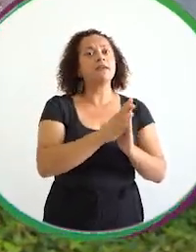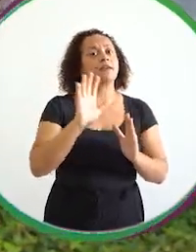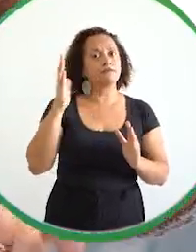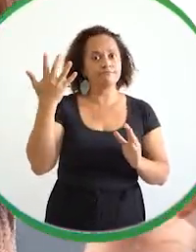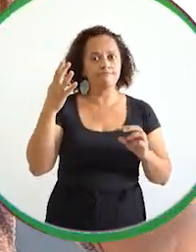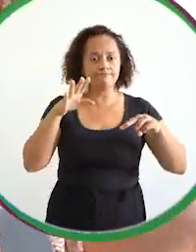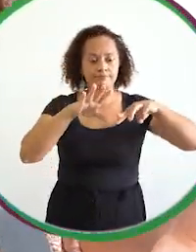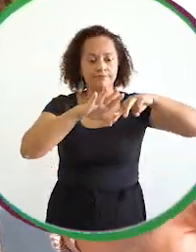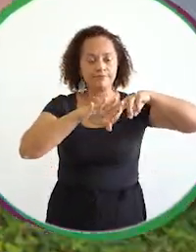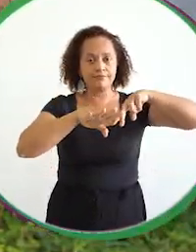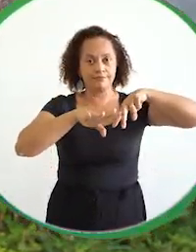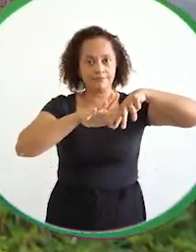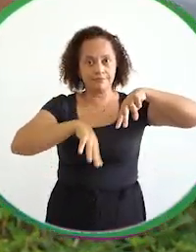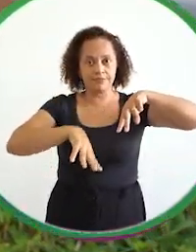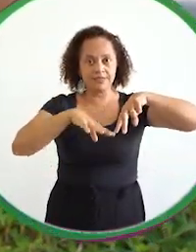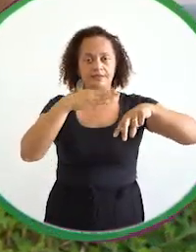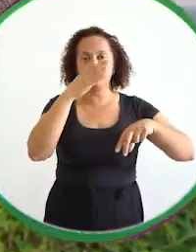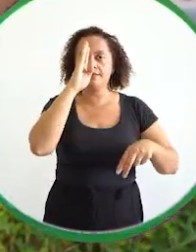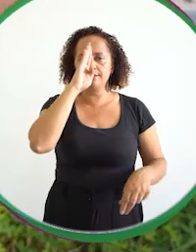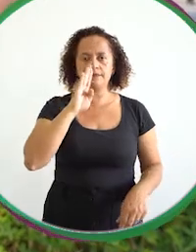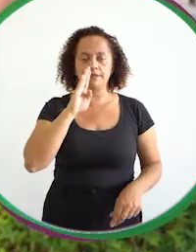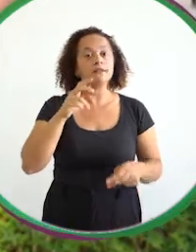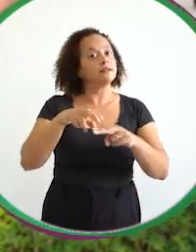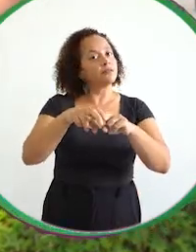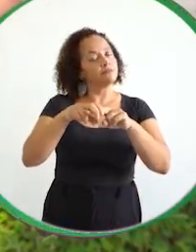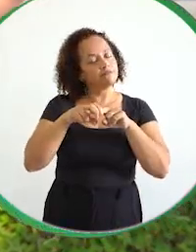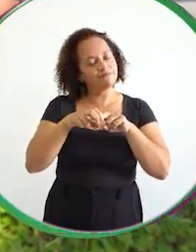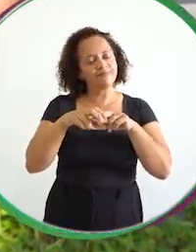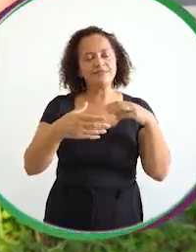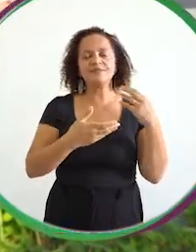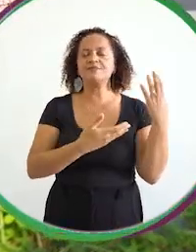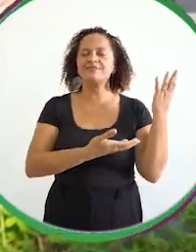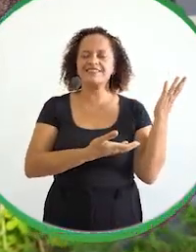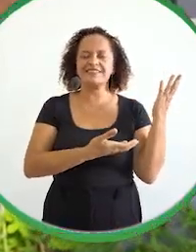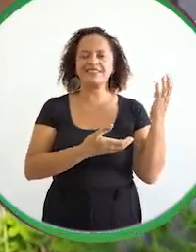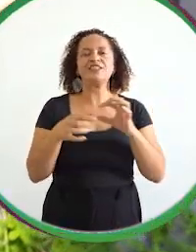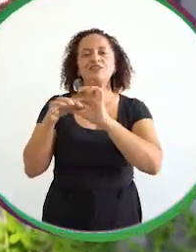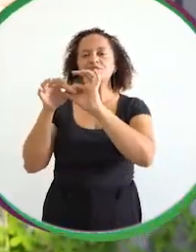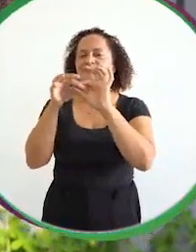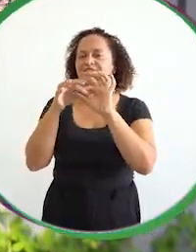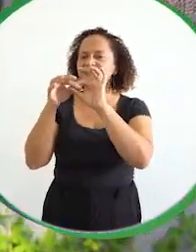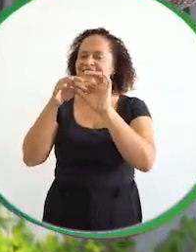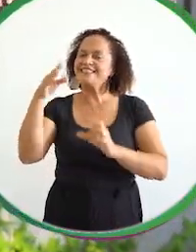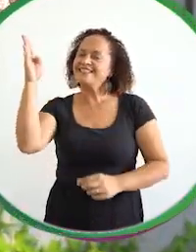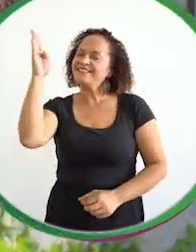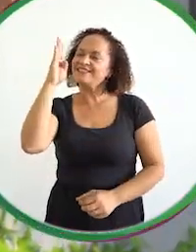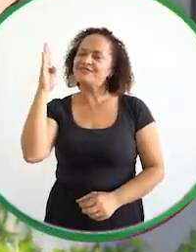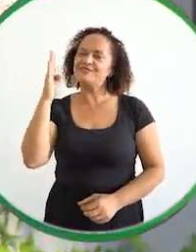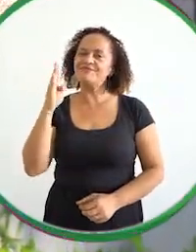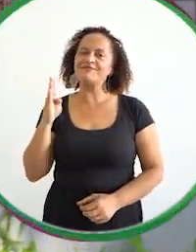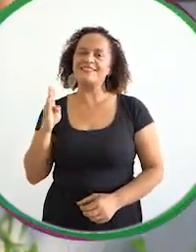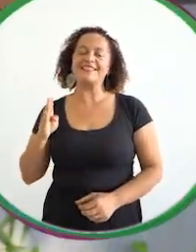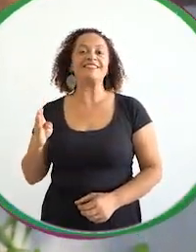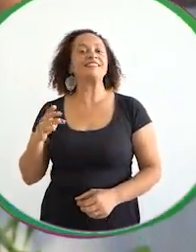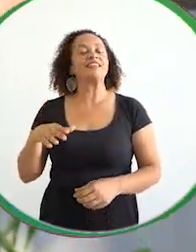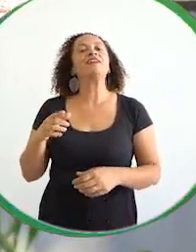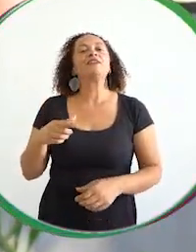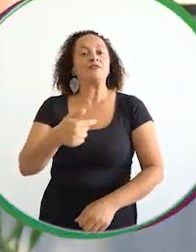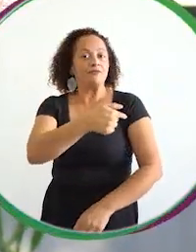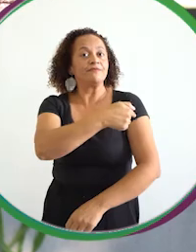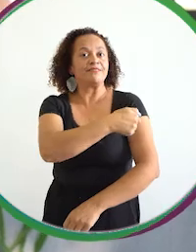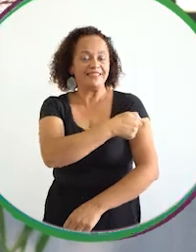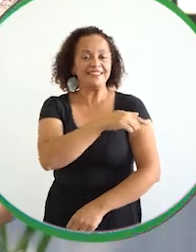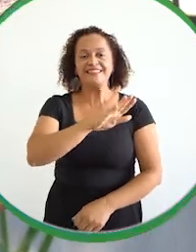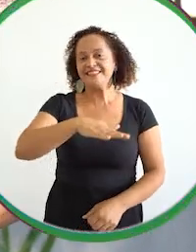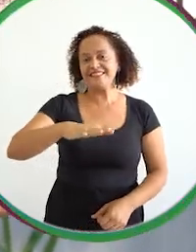causando então paralisia. E é por isso que aqui em Barueri a gente faz parte da campanha nacional contra a poliomielite e as crianças